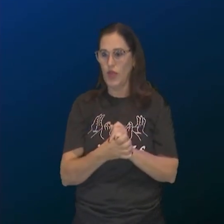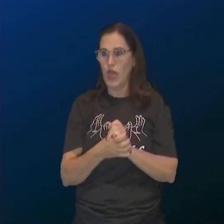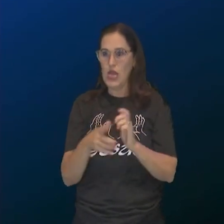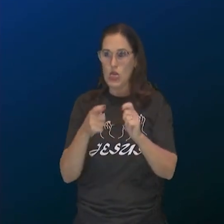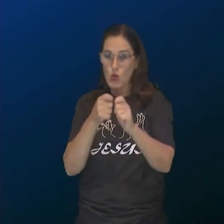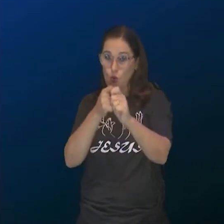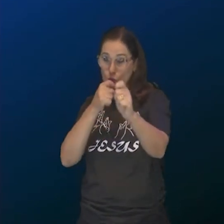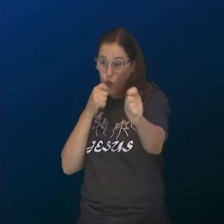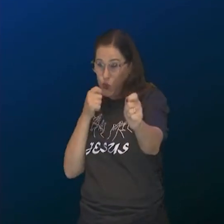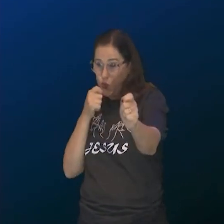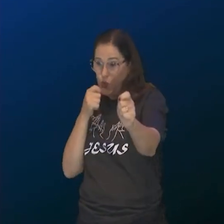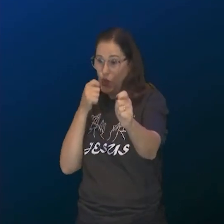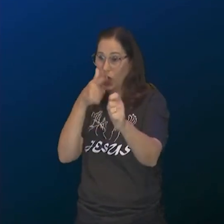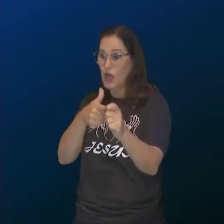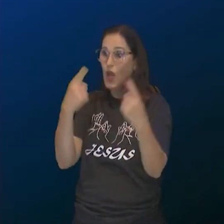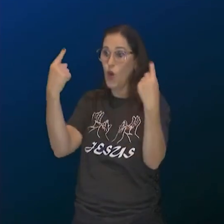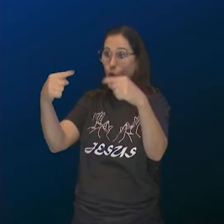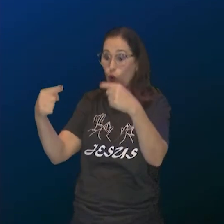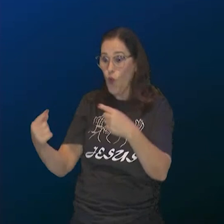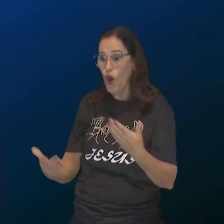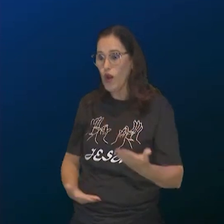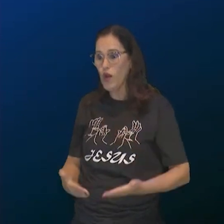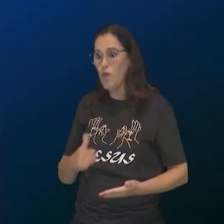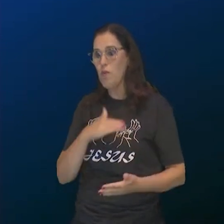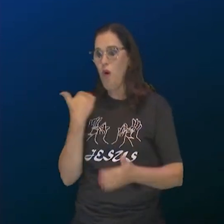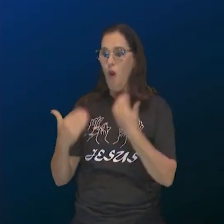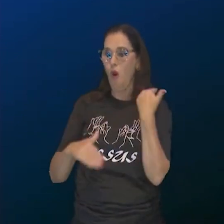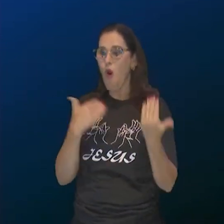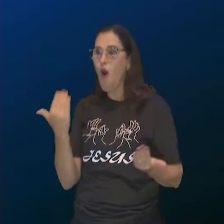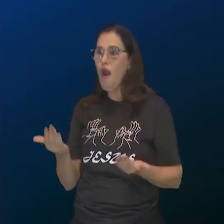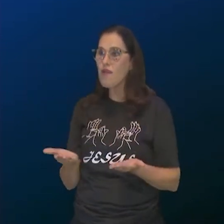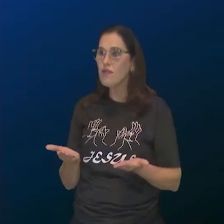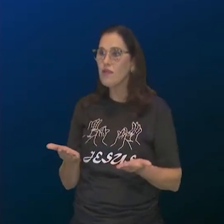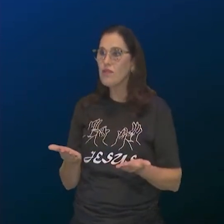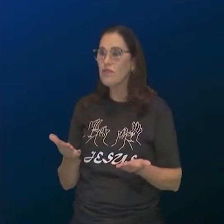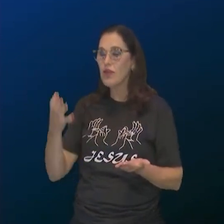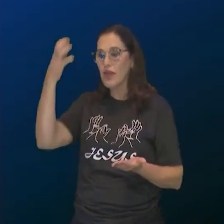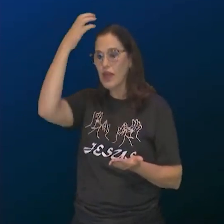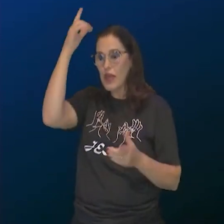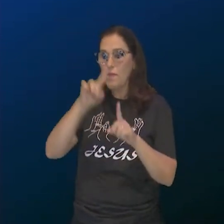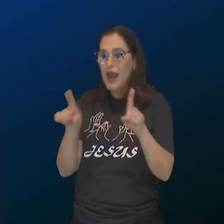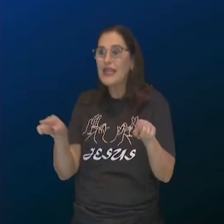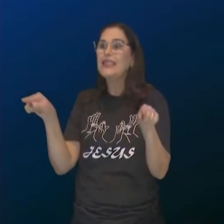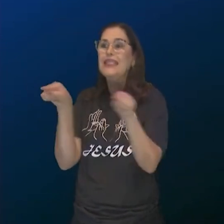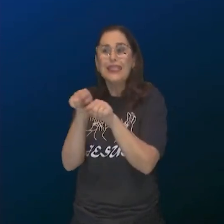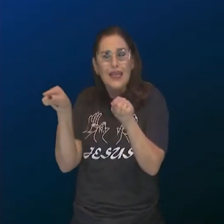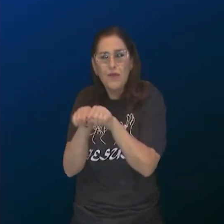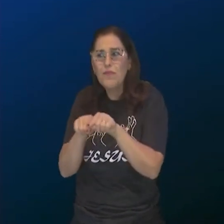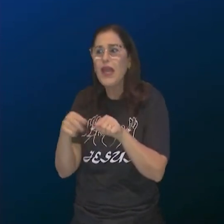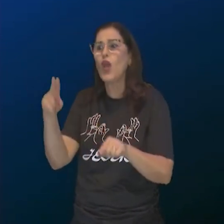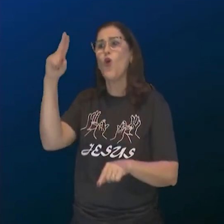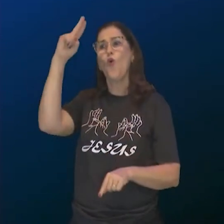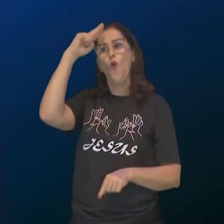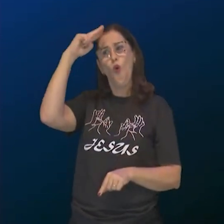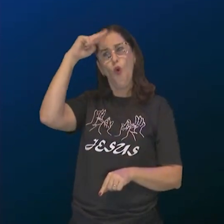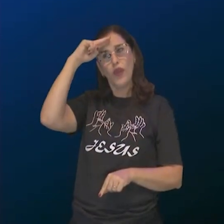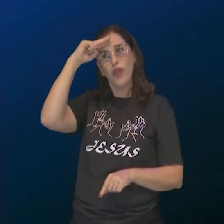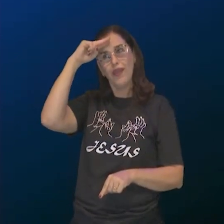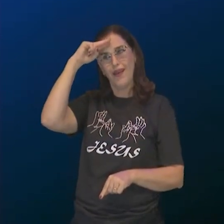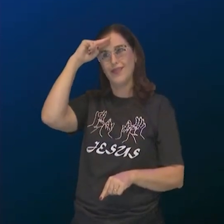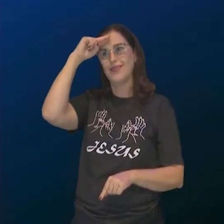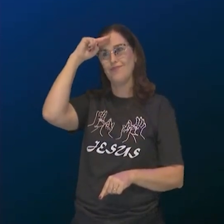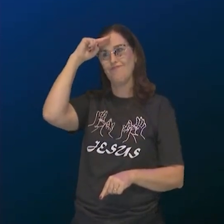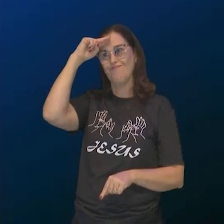do alto do muro atiraram contra os teus servos e morreram alguns dos servos do rei, mas também morreu o teu servo Urias, o